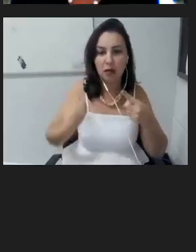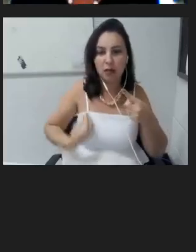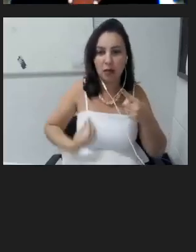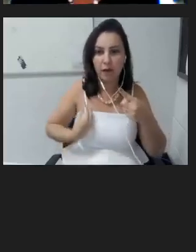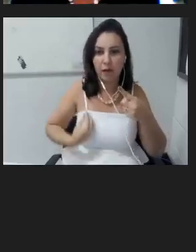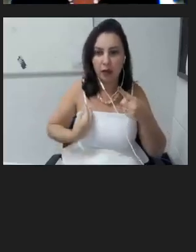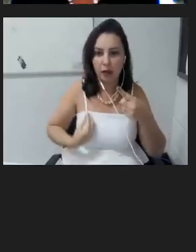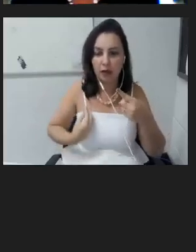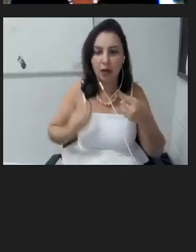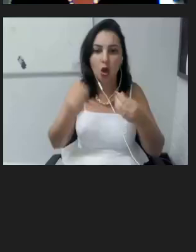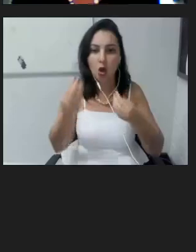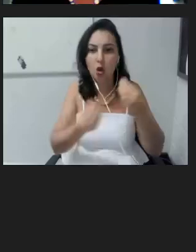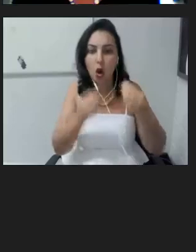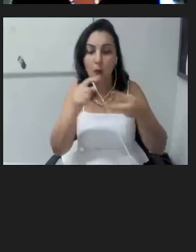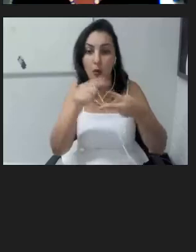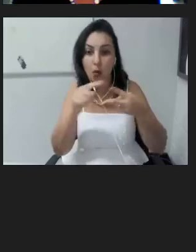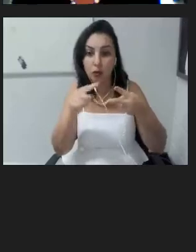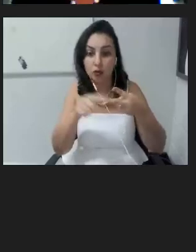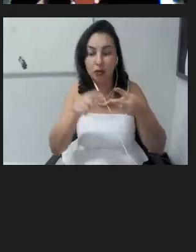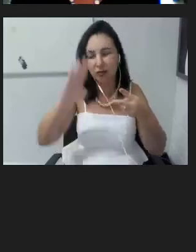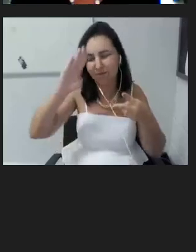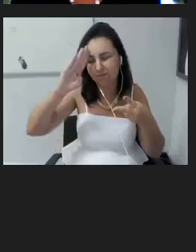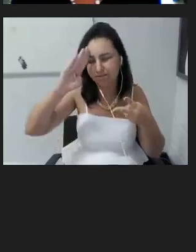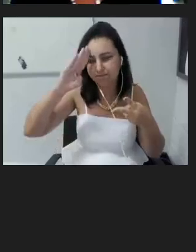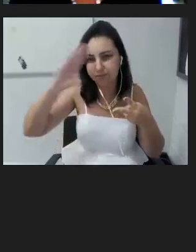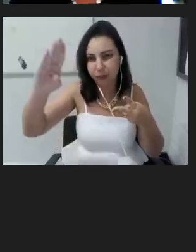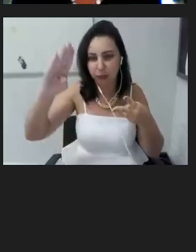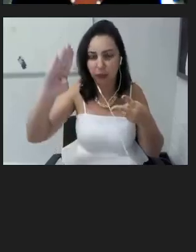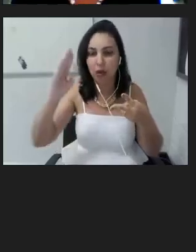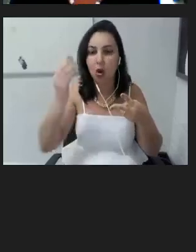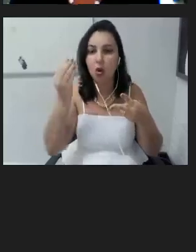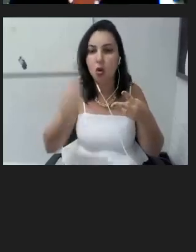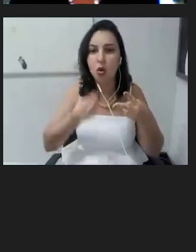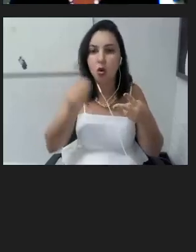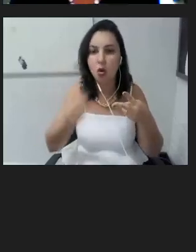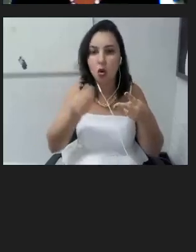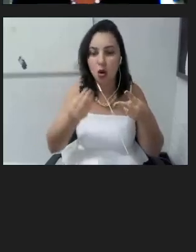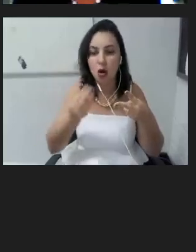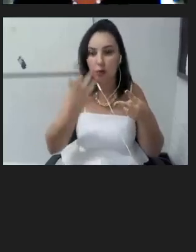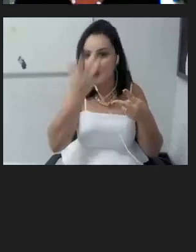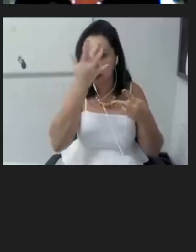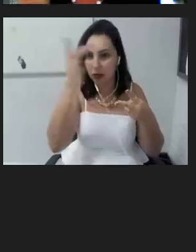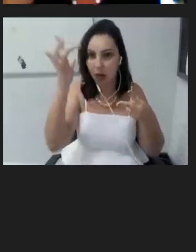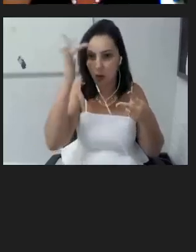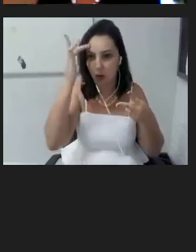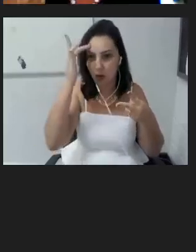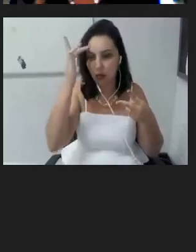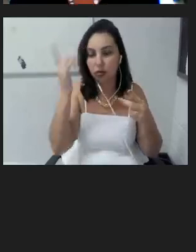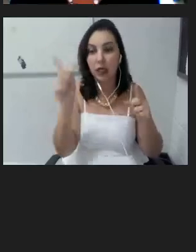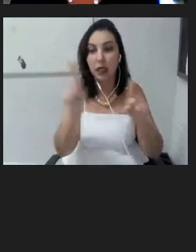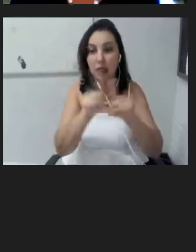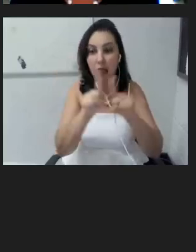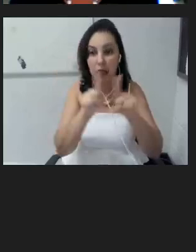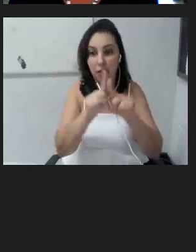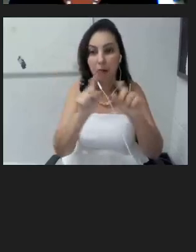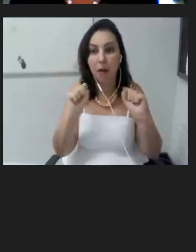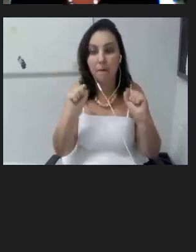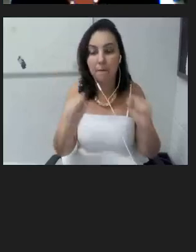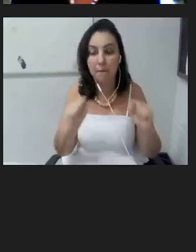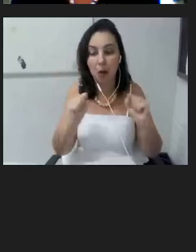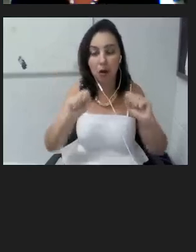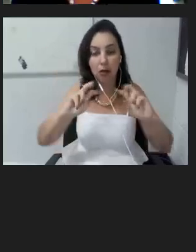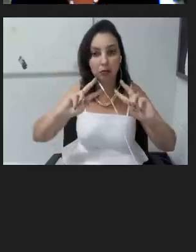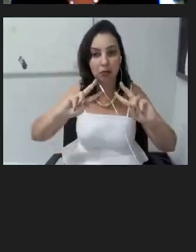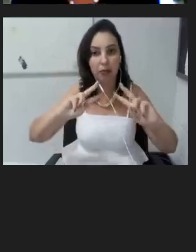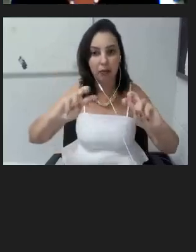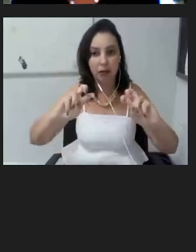no entendimento nosso de como está a nossa saúde mental e também poder perceber a